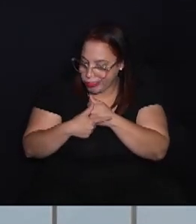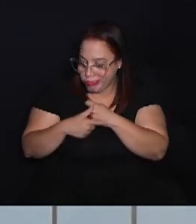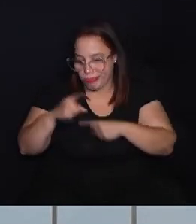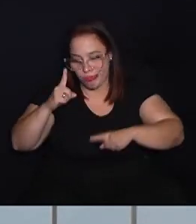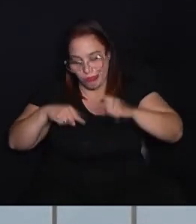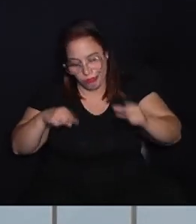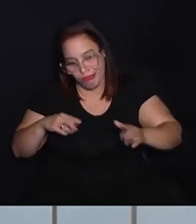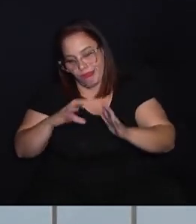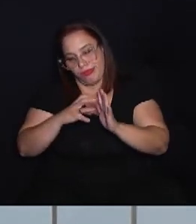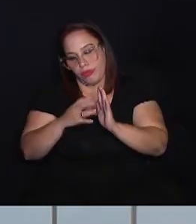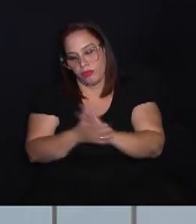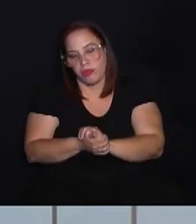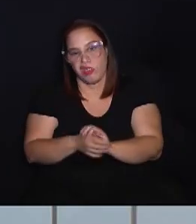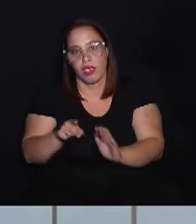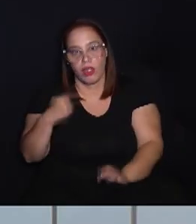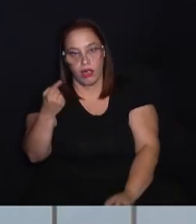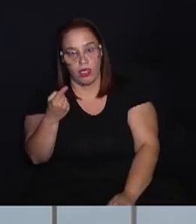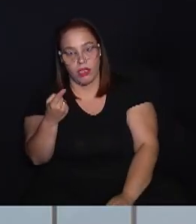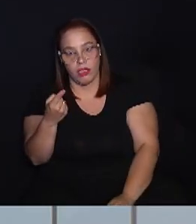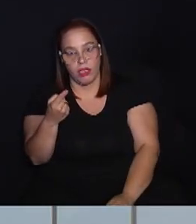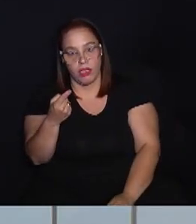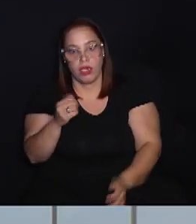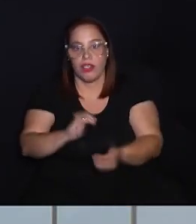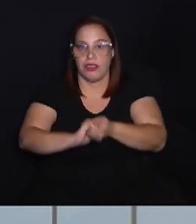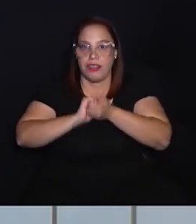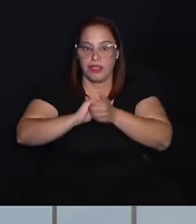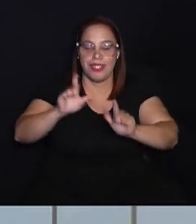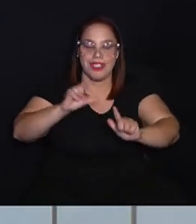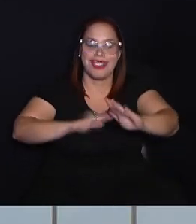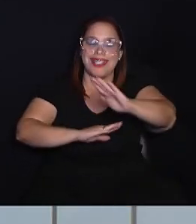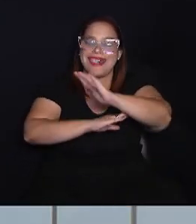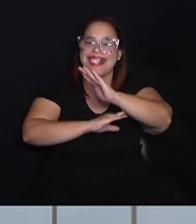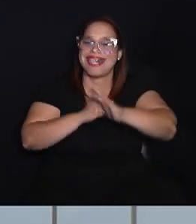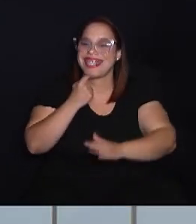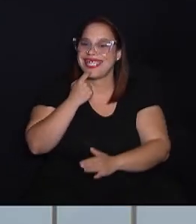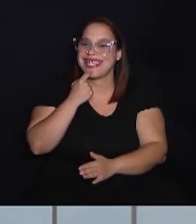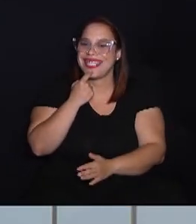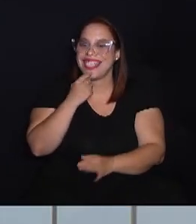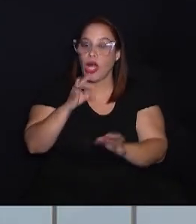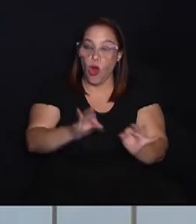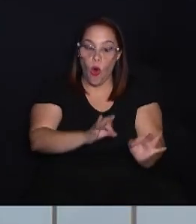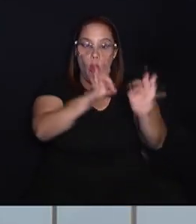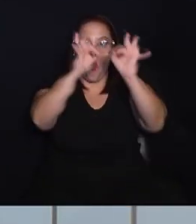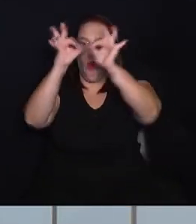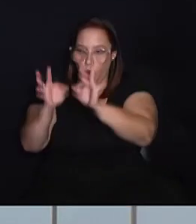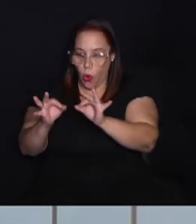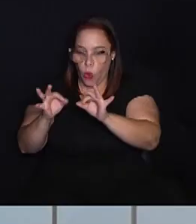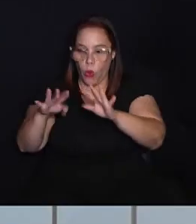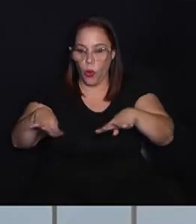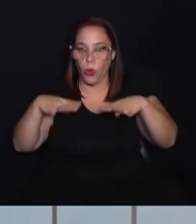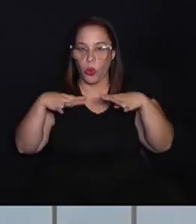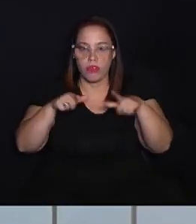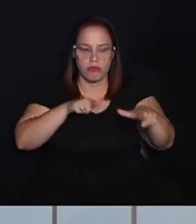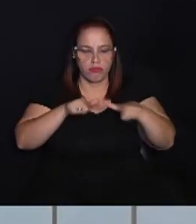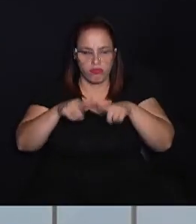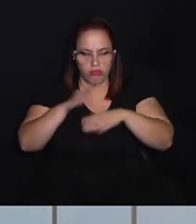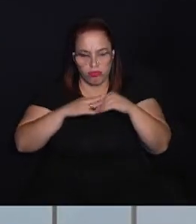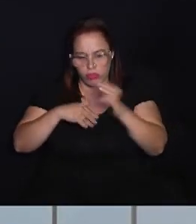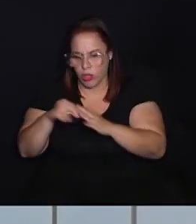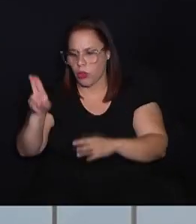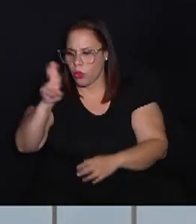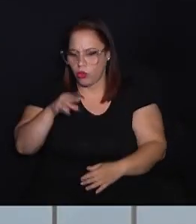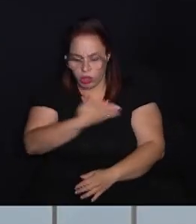frente, mas a população reconheceu. Ainda no pouco tempo pós-pandemia, foi um governo de